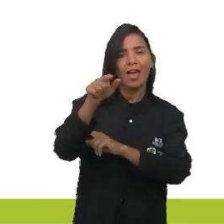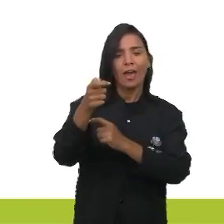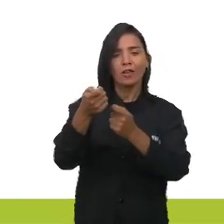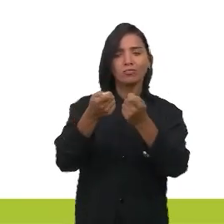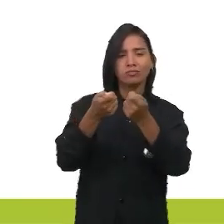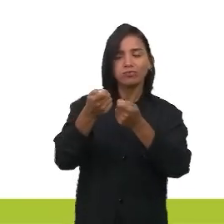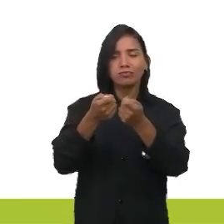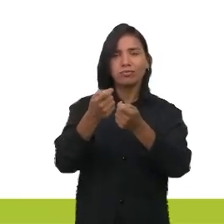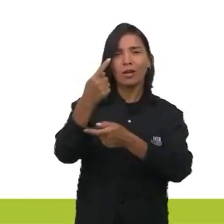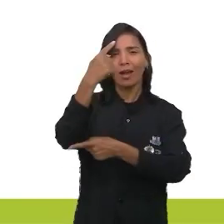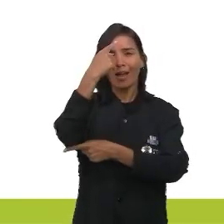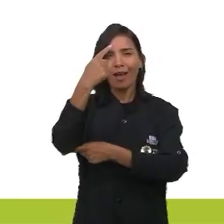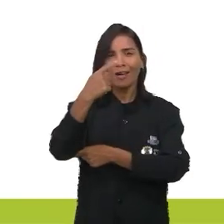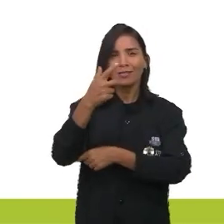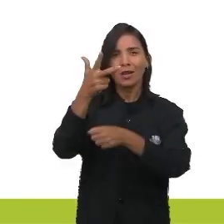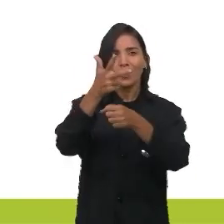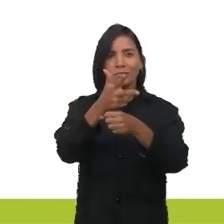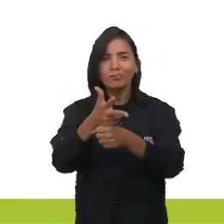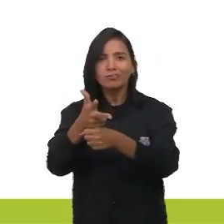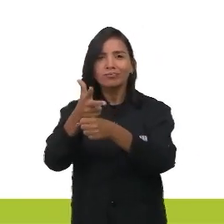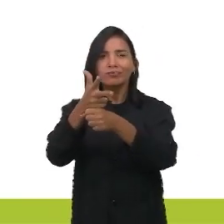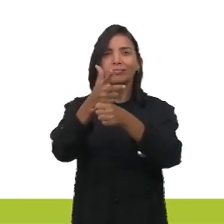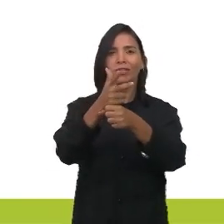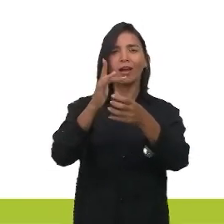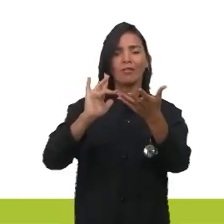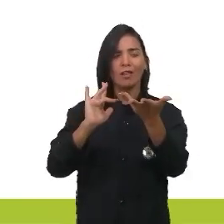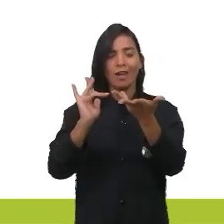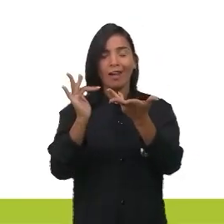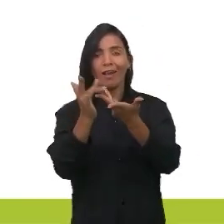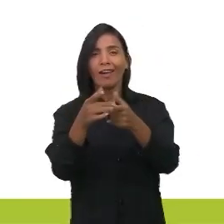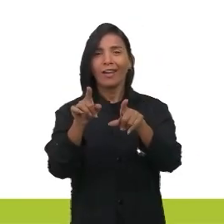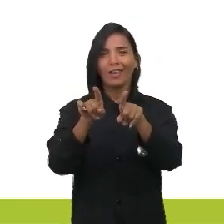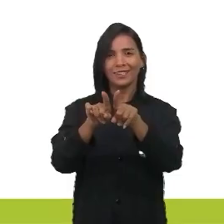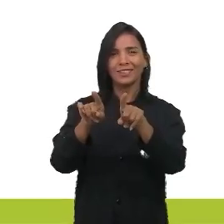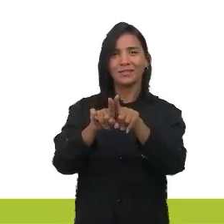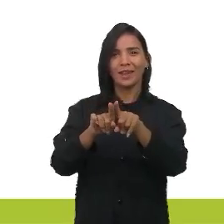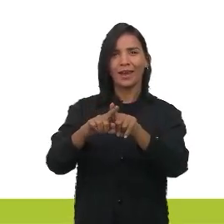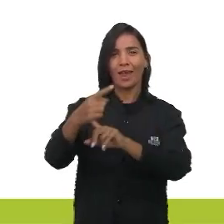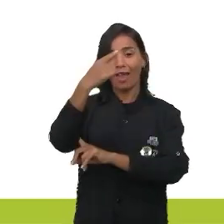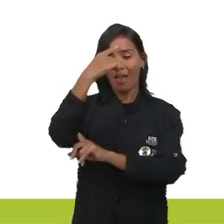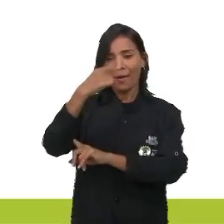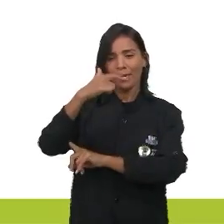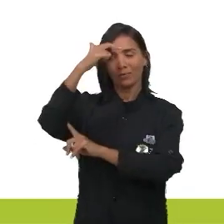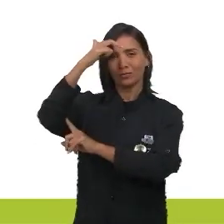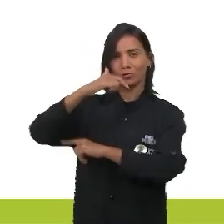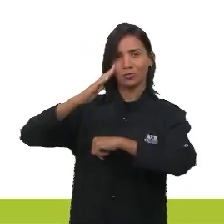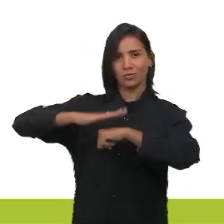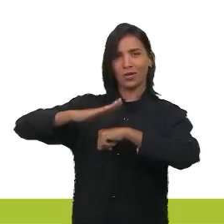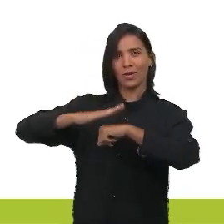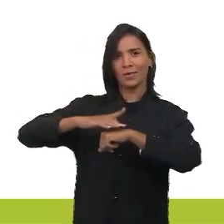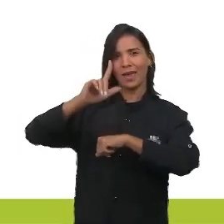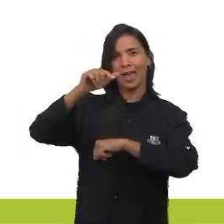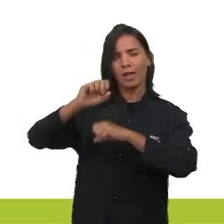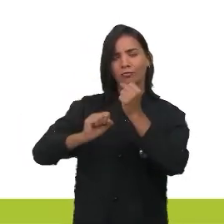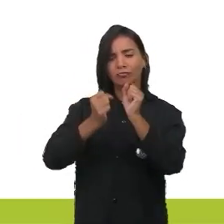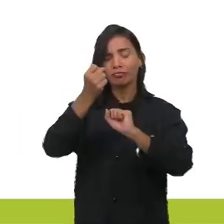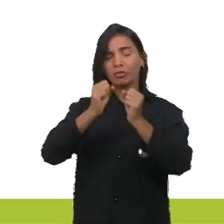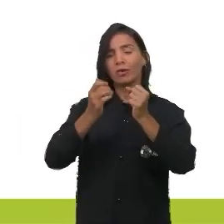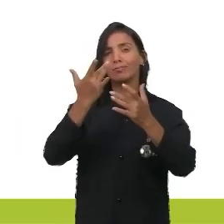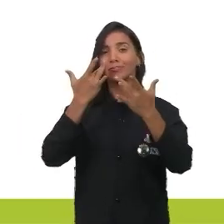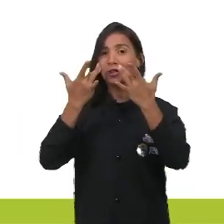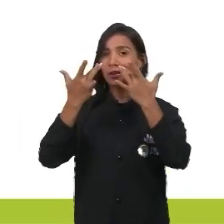por imagens midiáticas, a imagem de um indivíduo, principalmente na indústria do